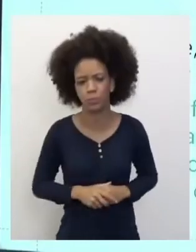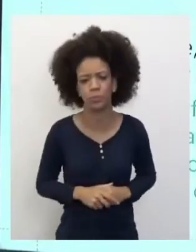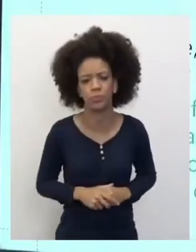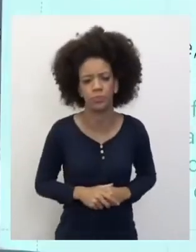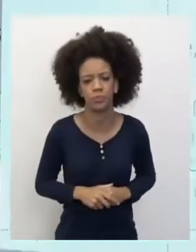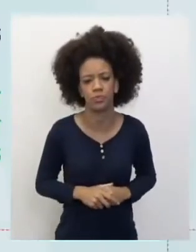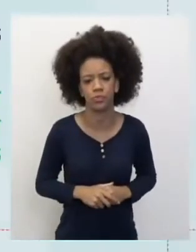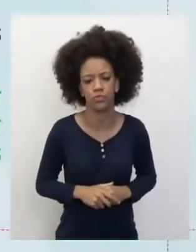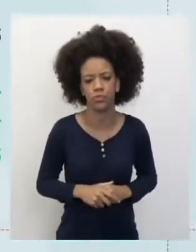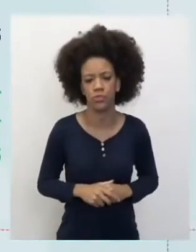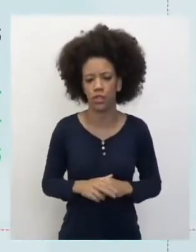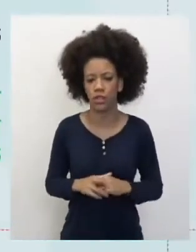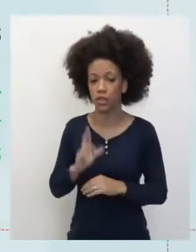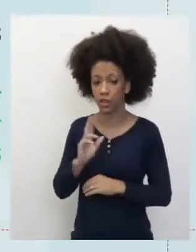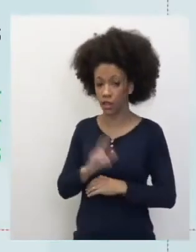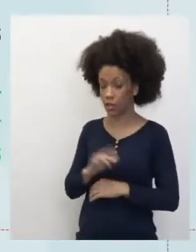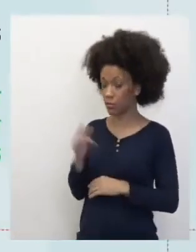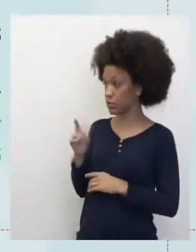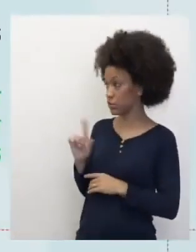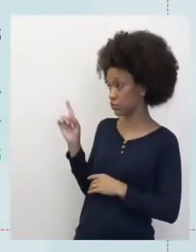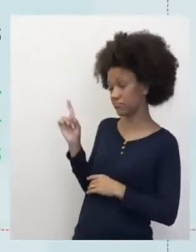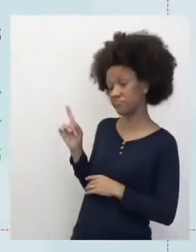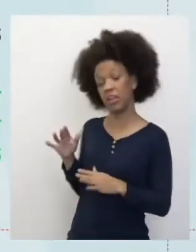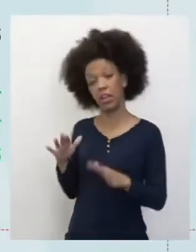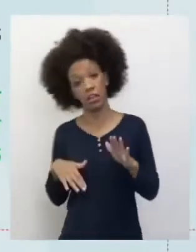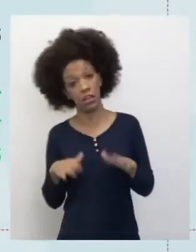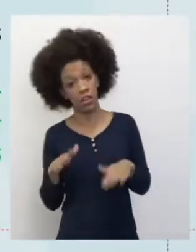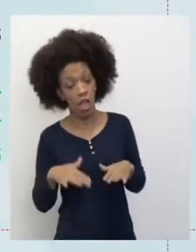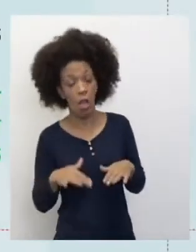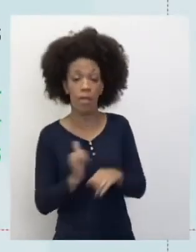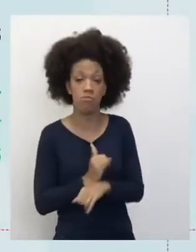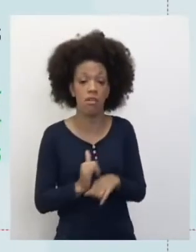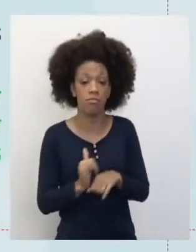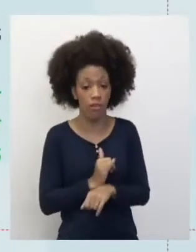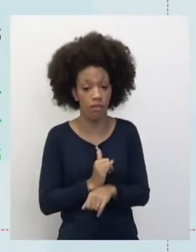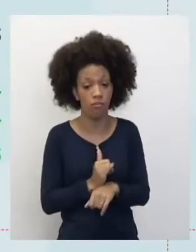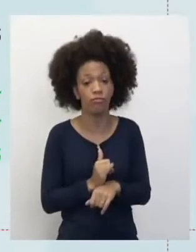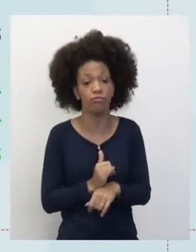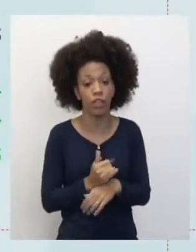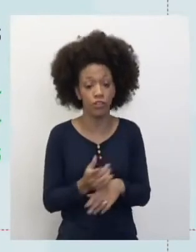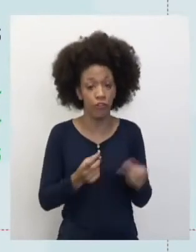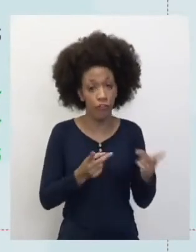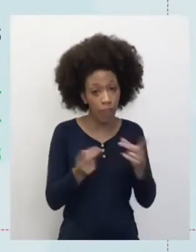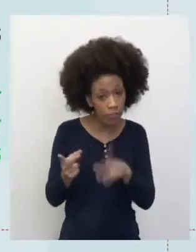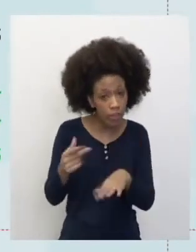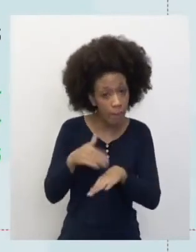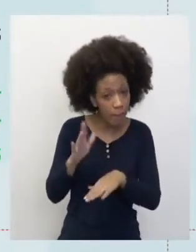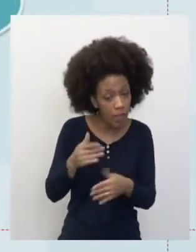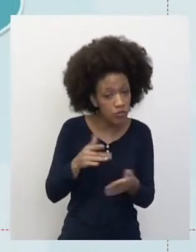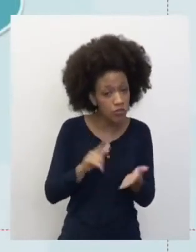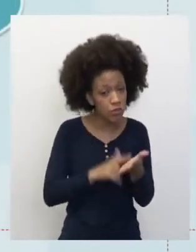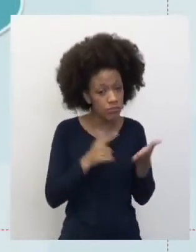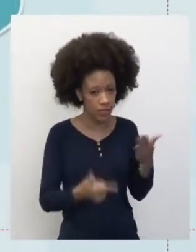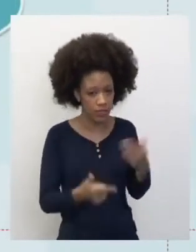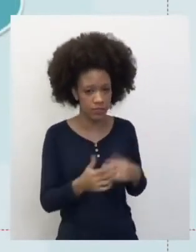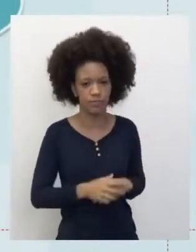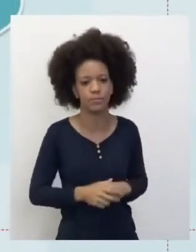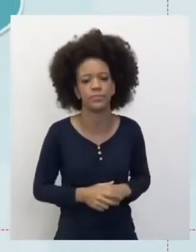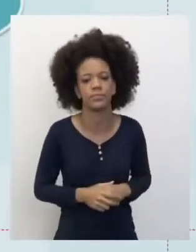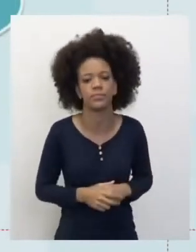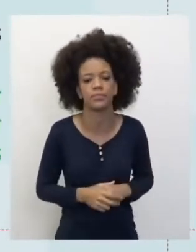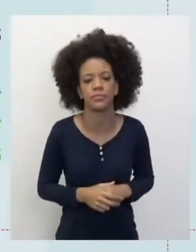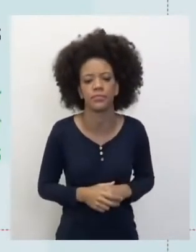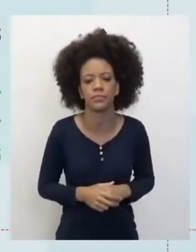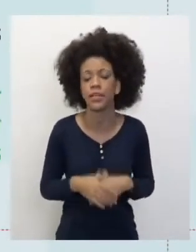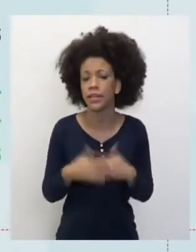E aí a resposta da anterior, né, é uma possibilidade de resposta. Então, adquirir mais assinantes, vender mais jornais, entre outros. E até